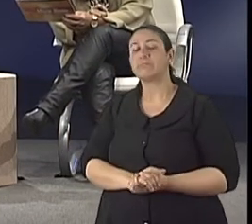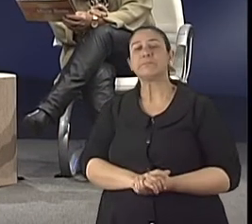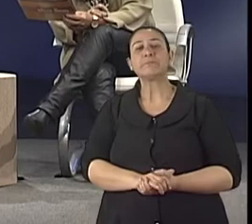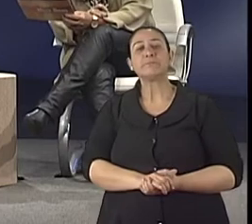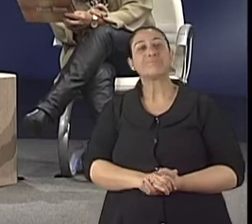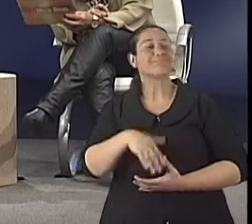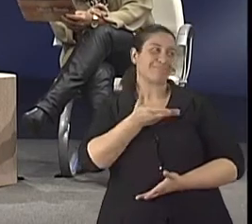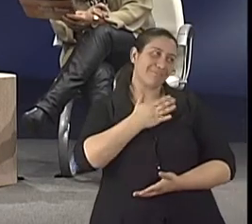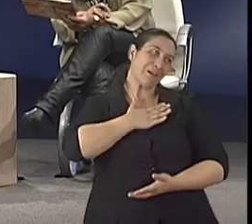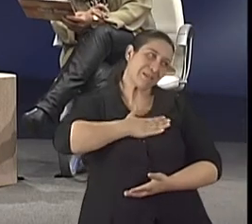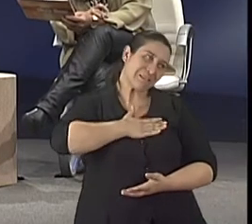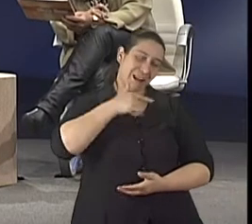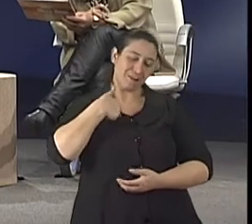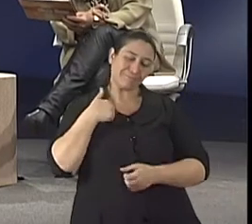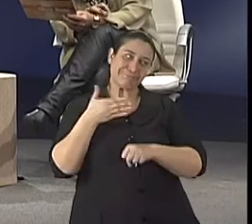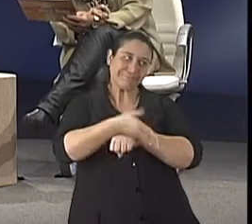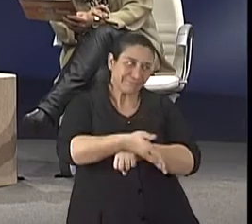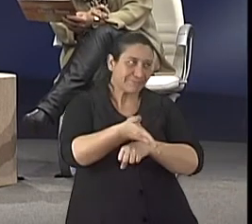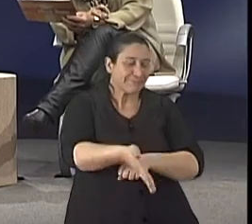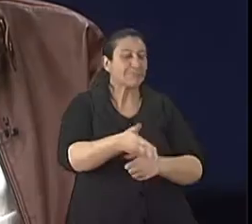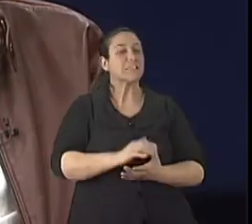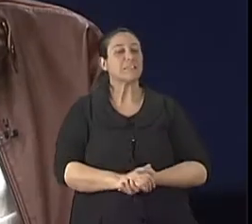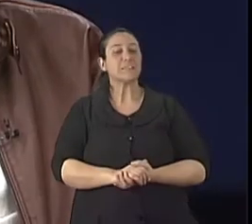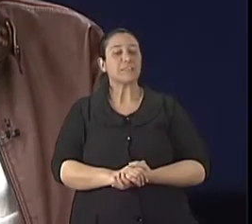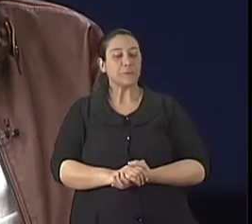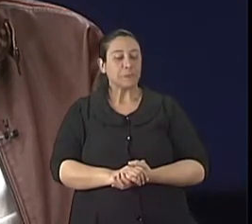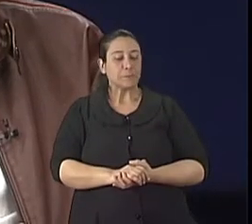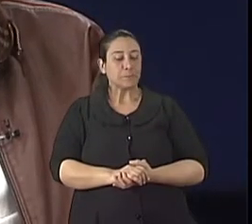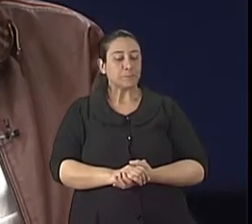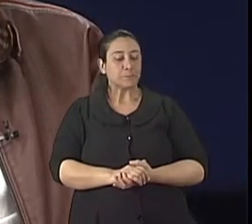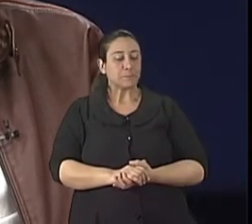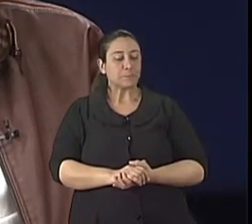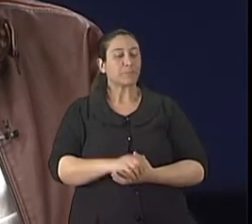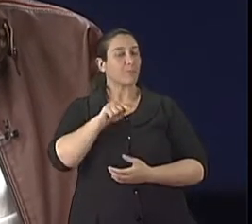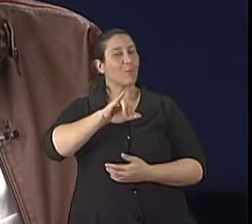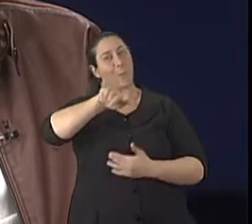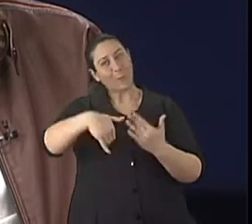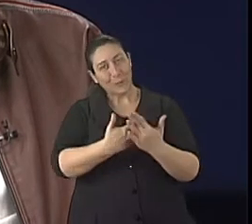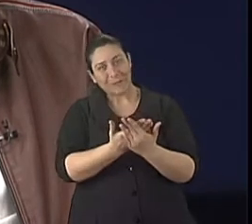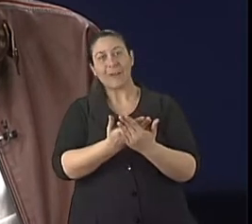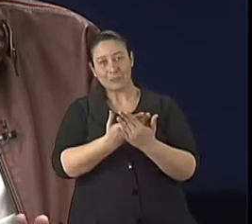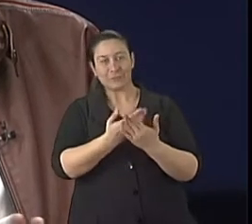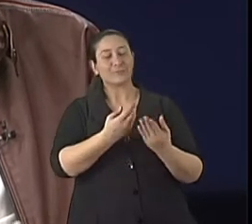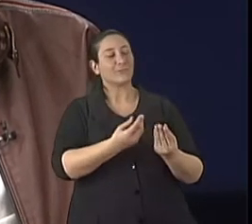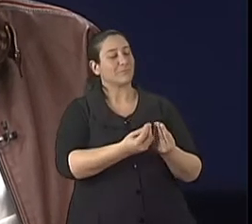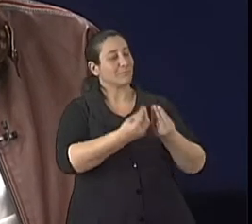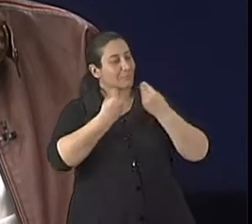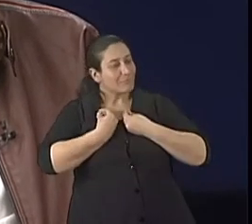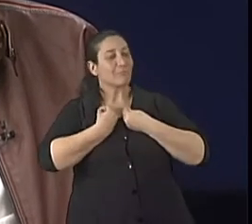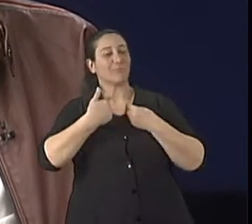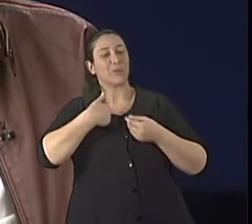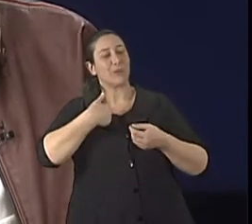Prazer estar no teu programa. É muito bom contar contigo aqui. Essa oportunidade que se dá, né? O órgão público é